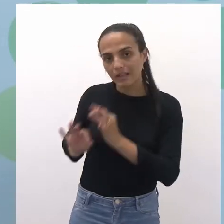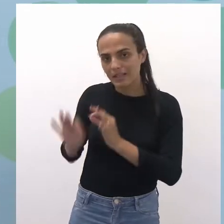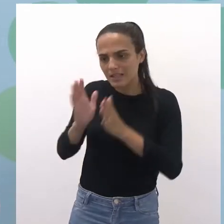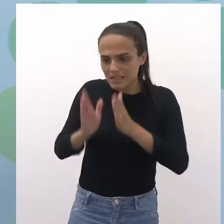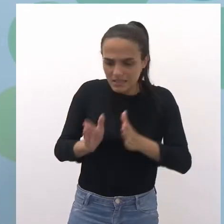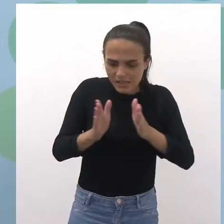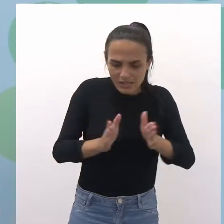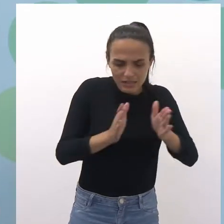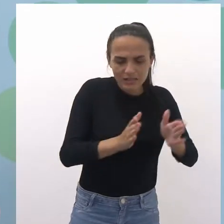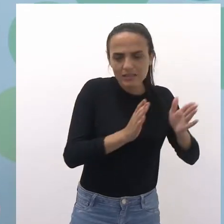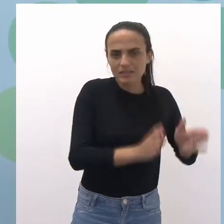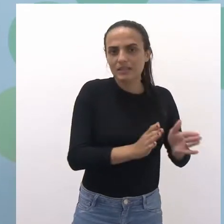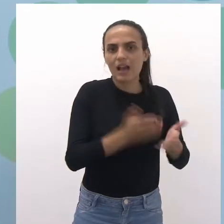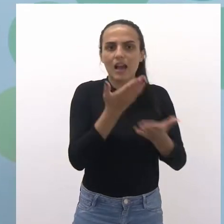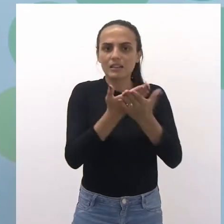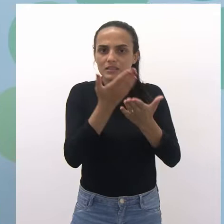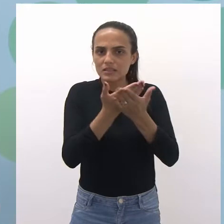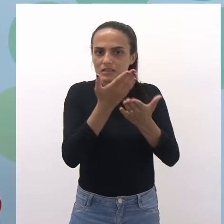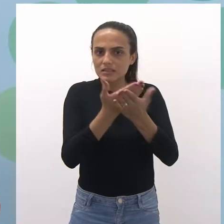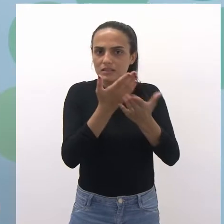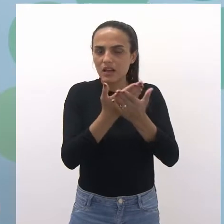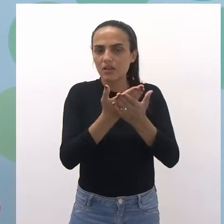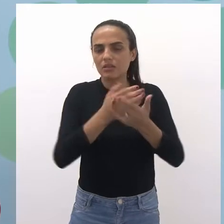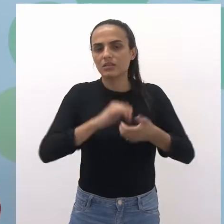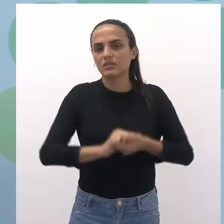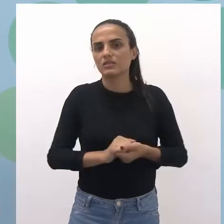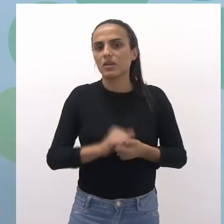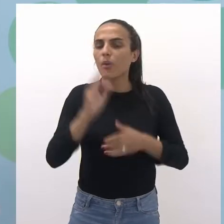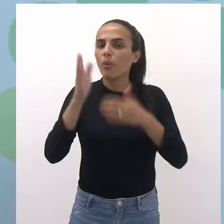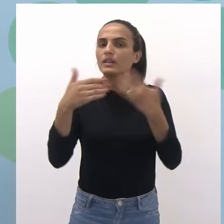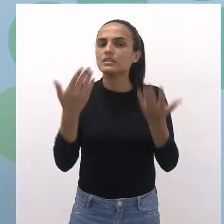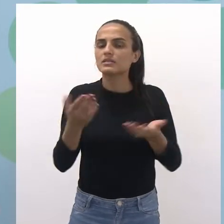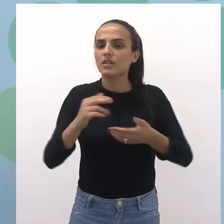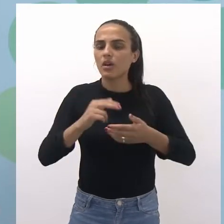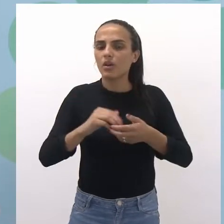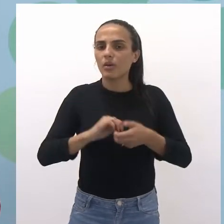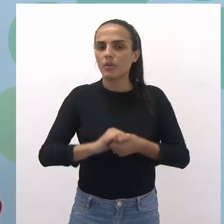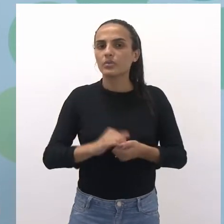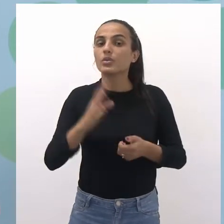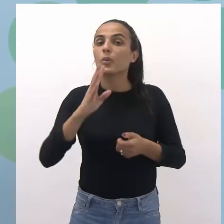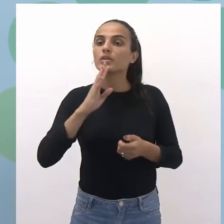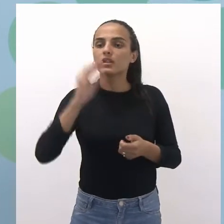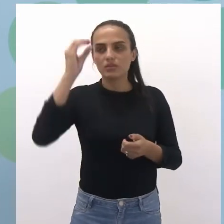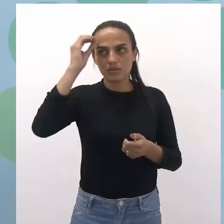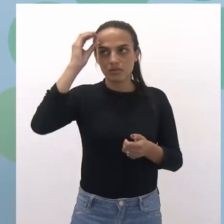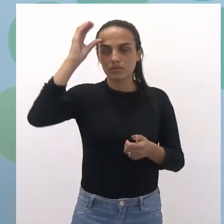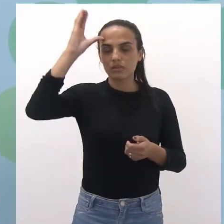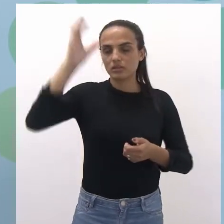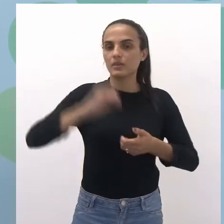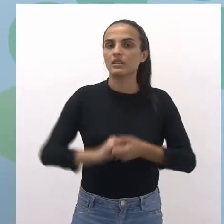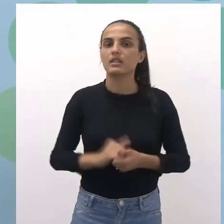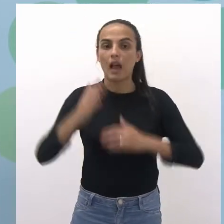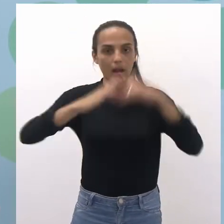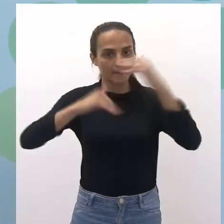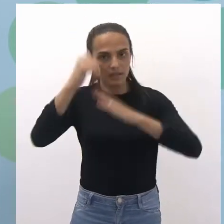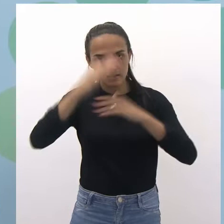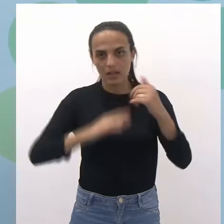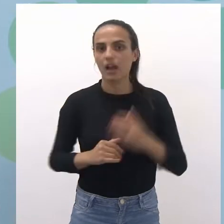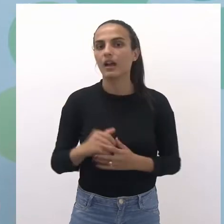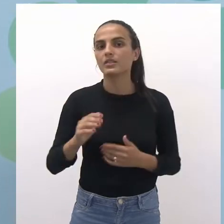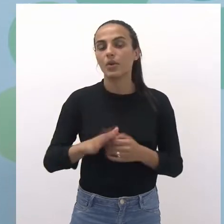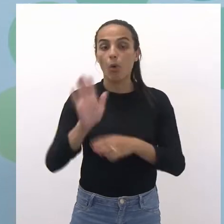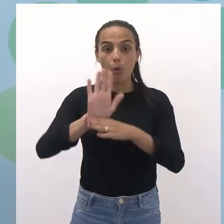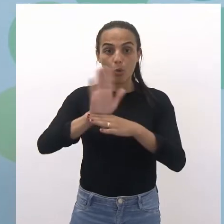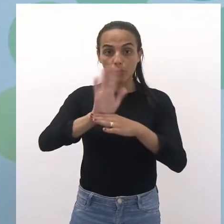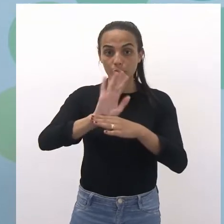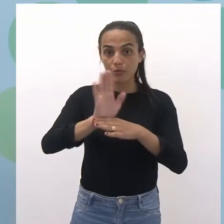quais são as intencionalidades daquela aula, quais são os objetos de conhecimento, as competências e habilidades. O